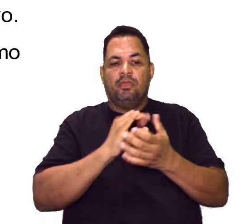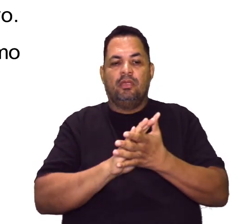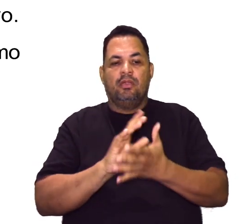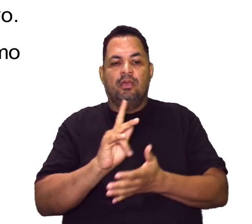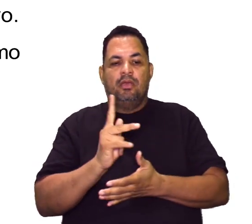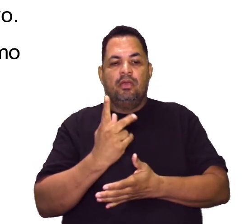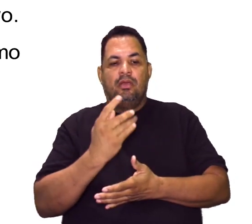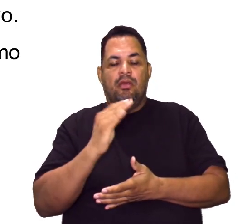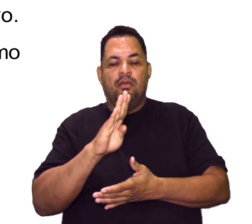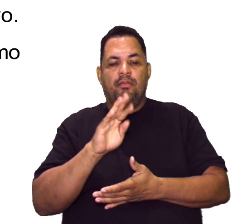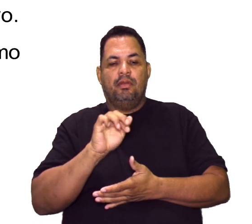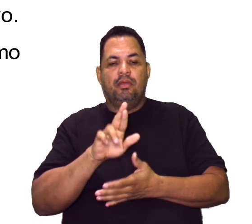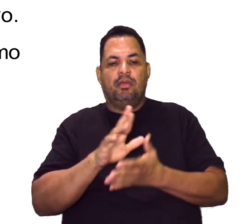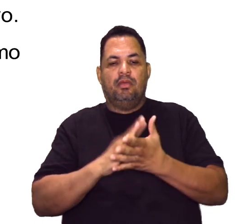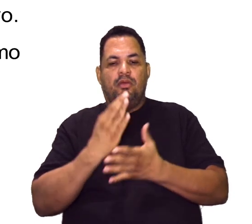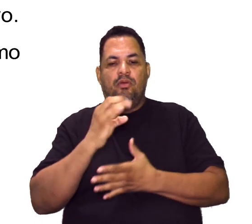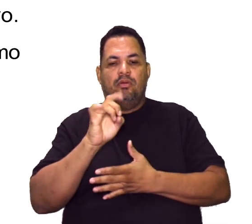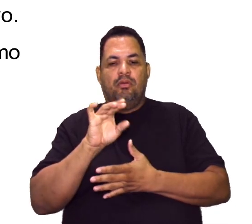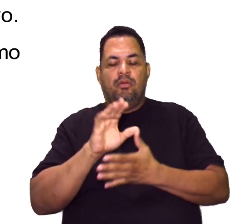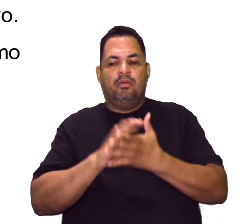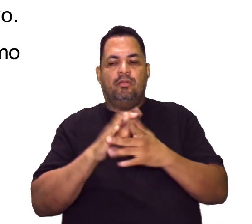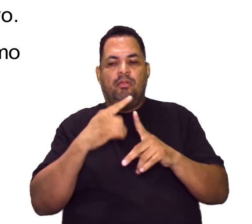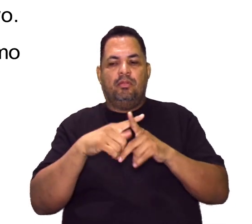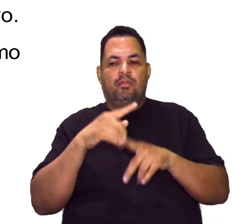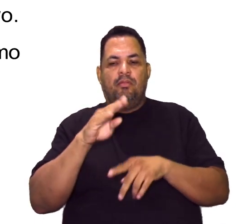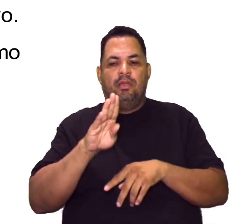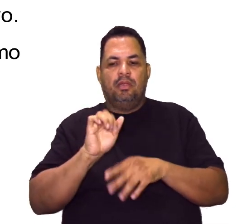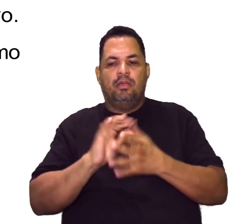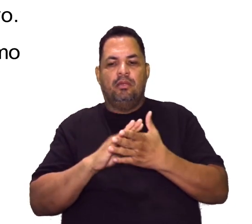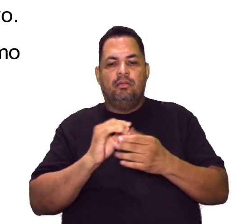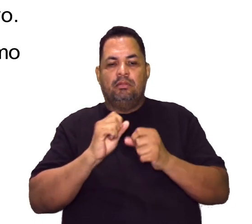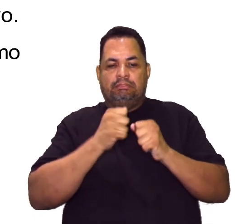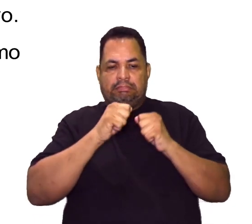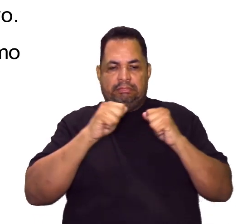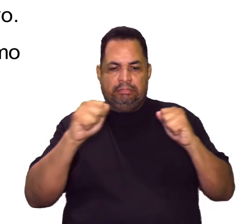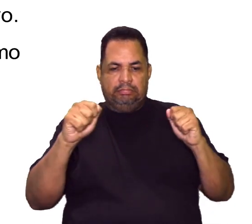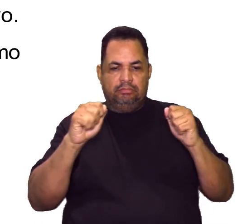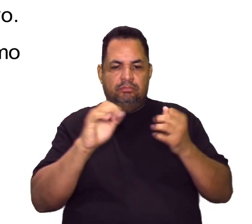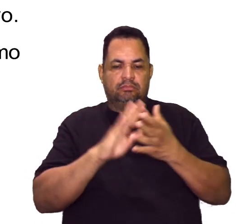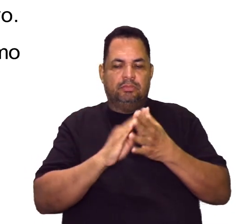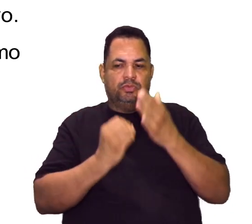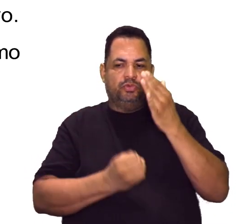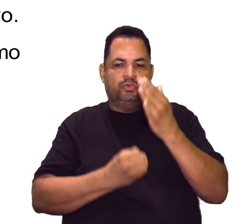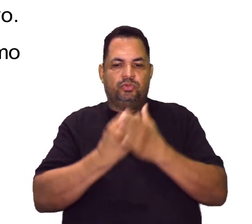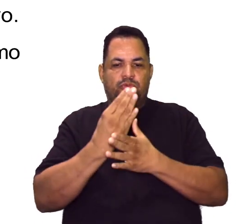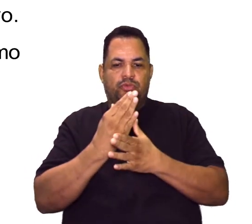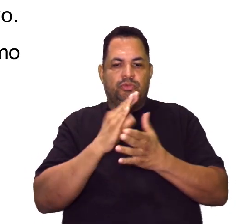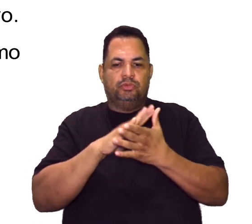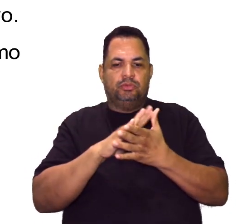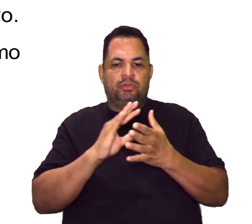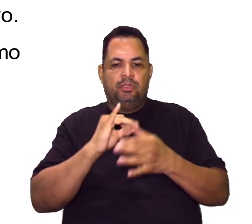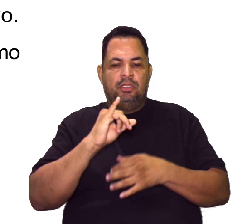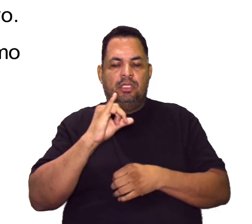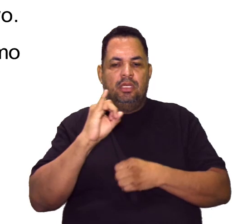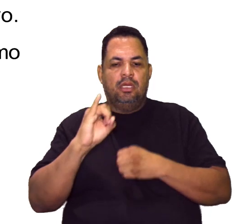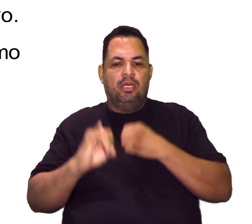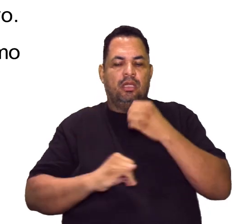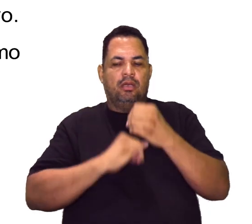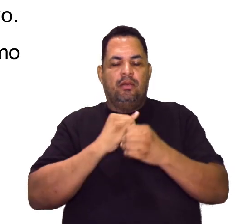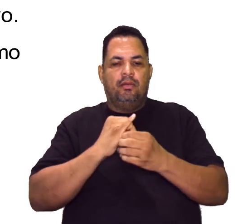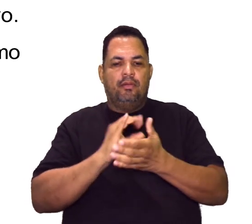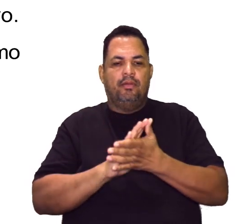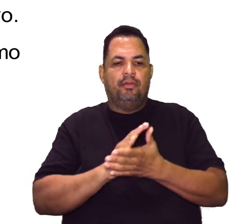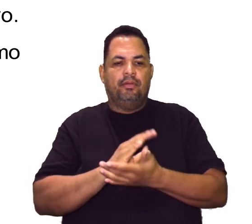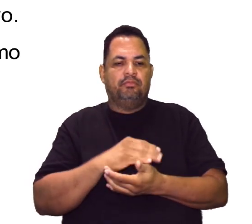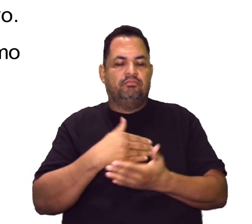é covalente, pois o bromo é um átomo muito grande para formar ligação. Não. Tanto o HBr, como o